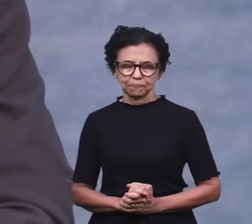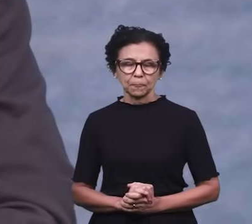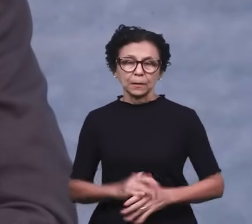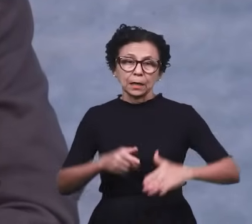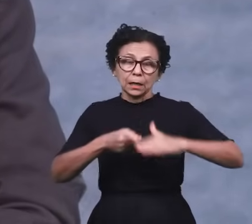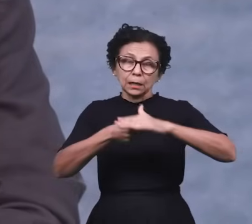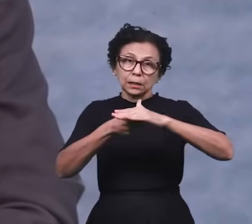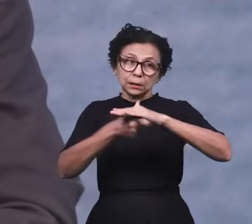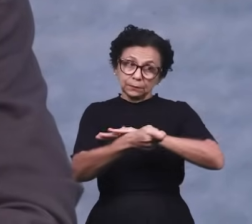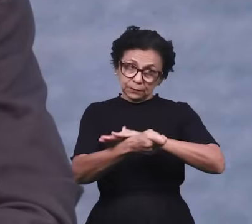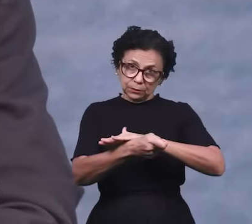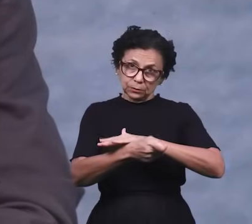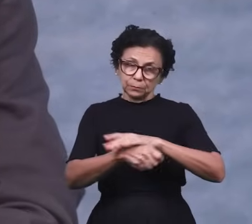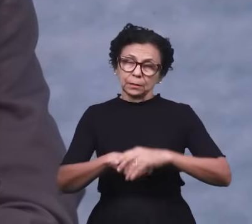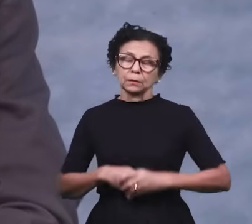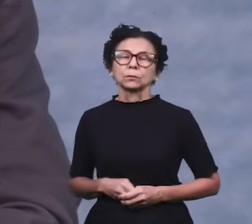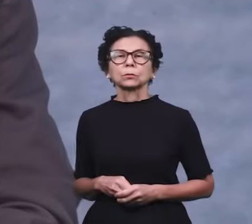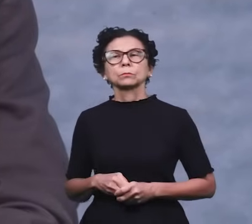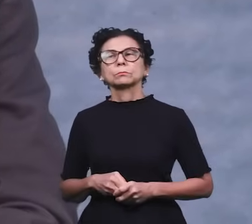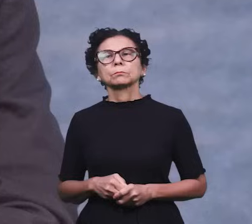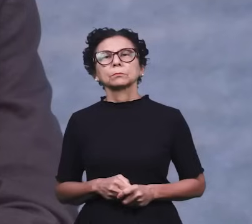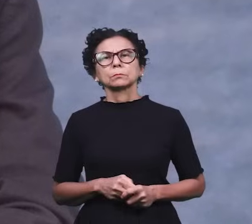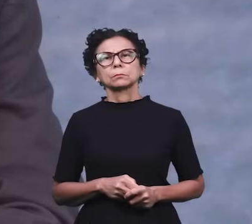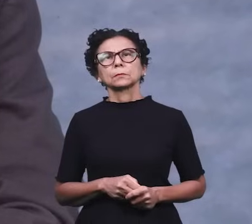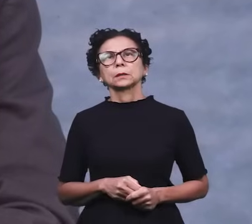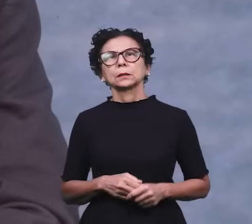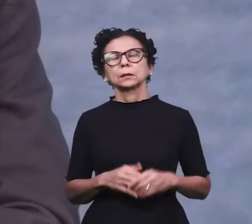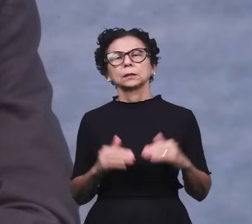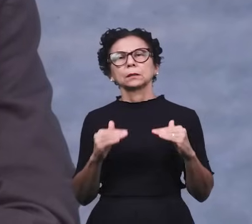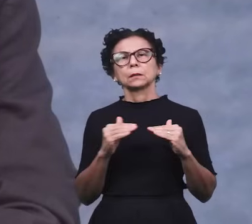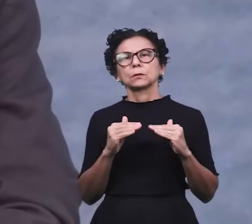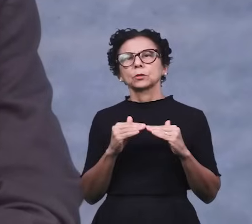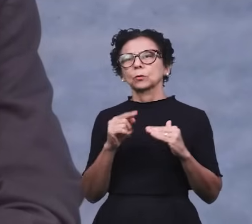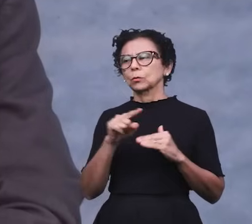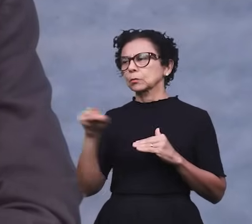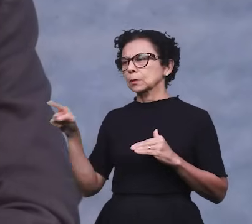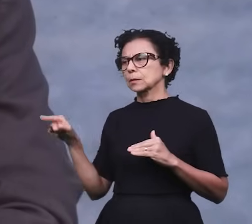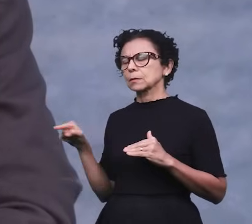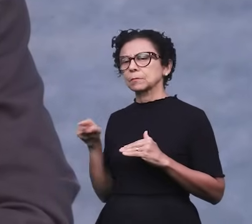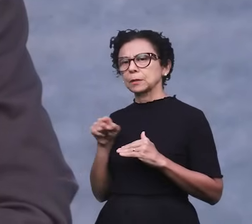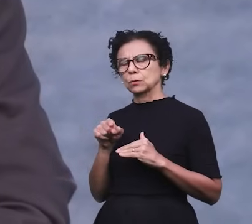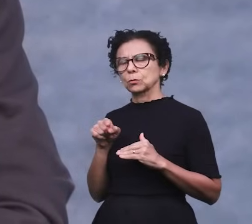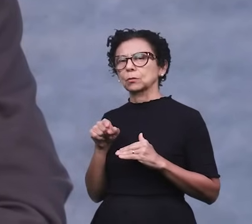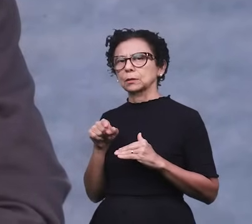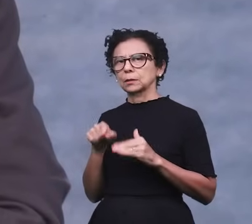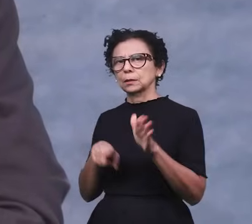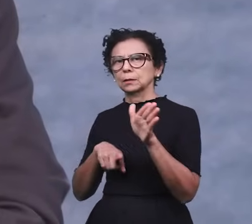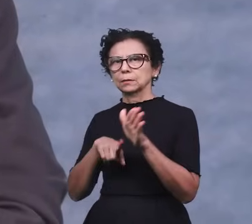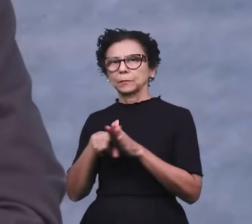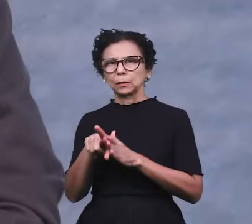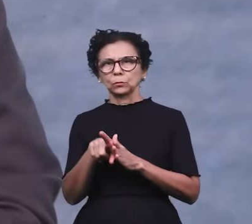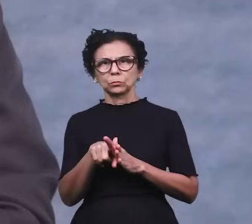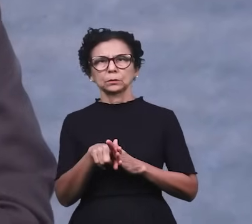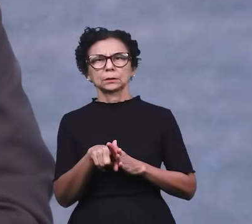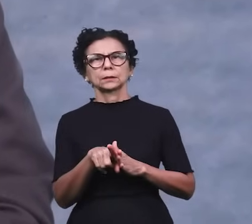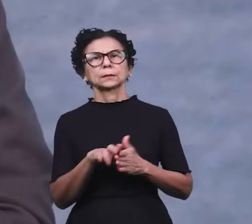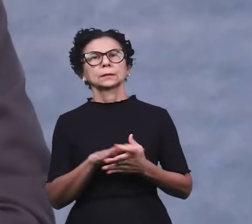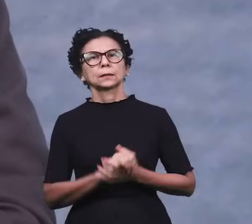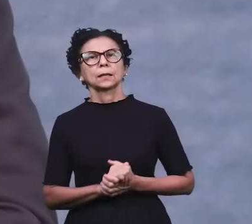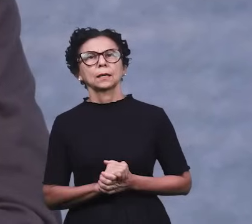tenho percebido que as perguntas que têm sido feitas aqui, elas estão quase que invariavelmente focadas no mercado